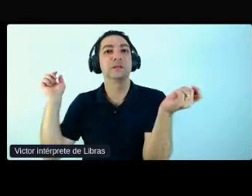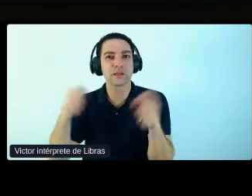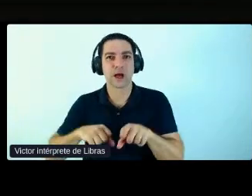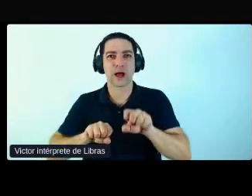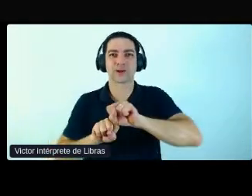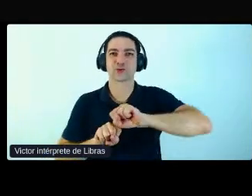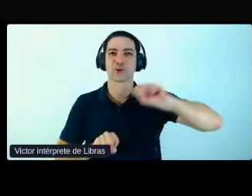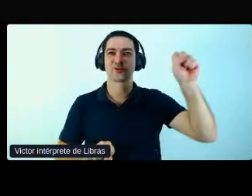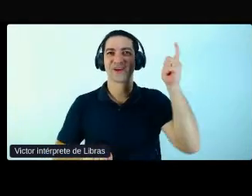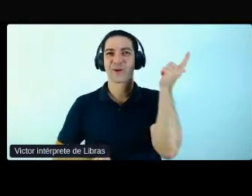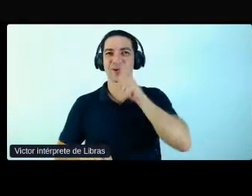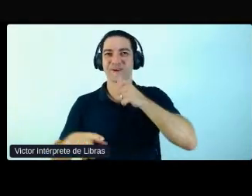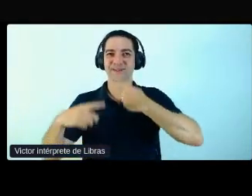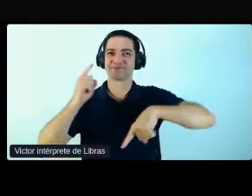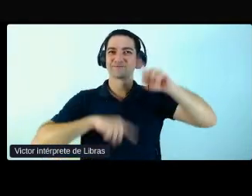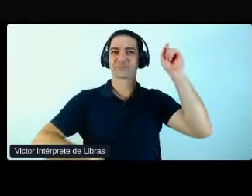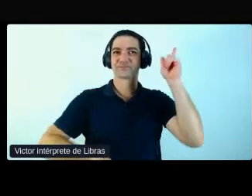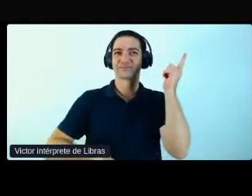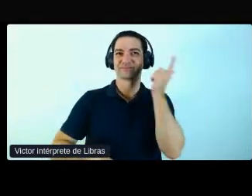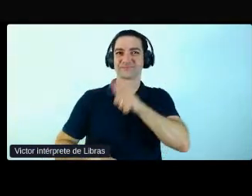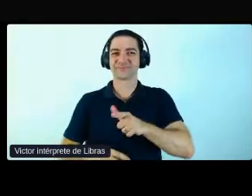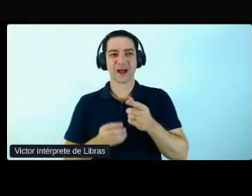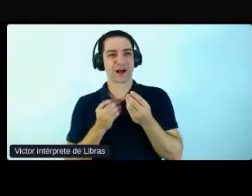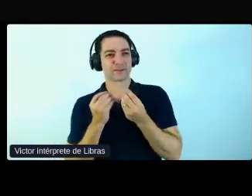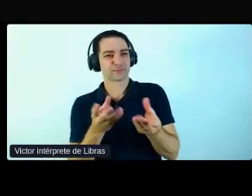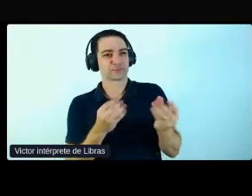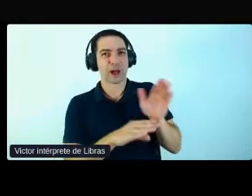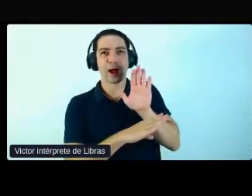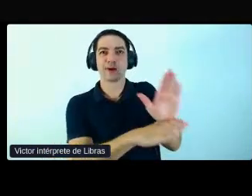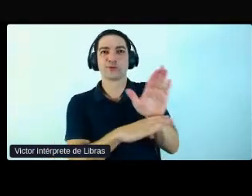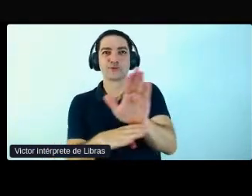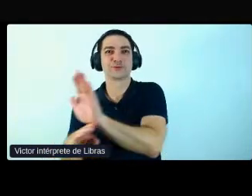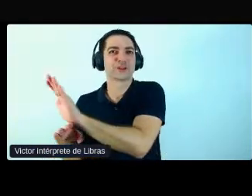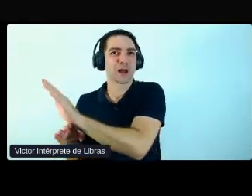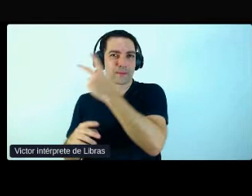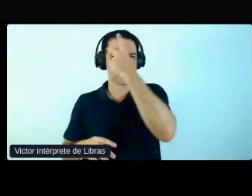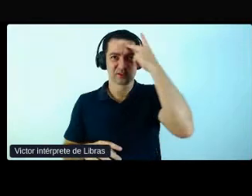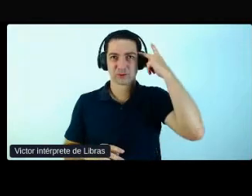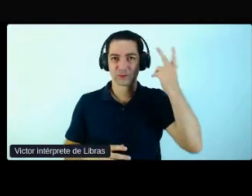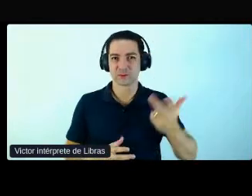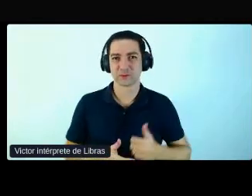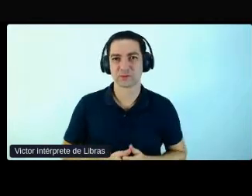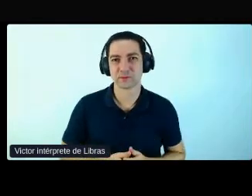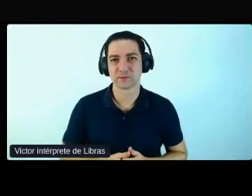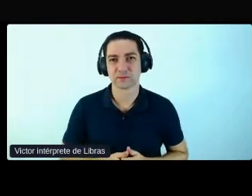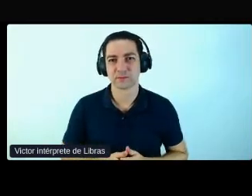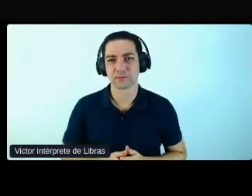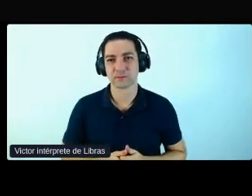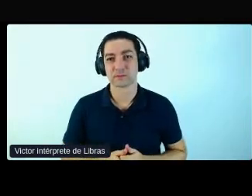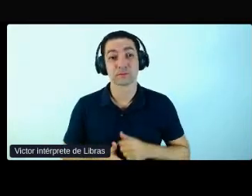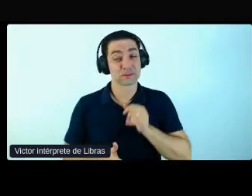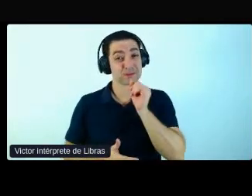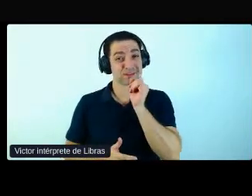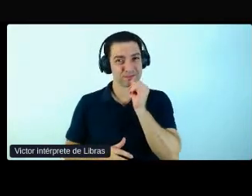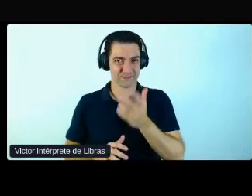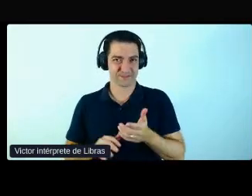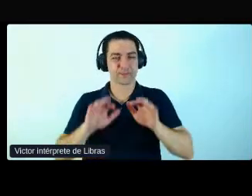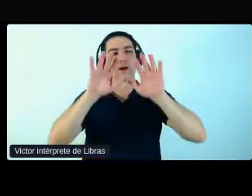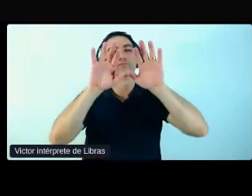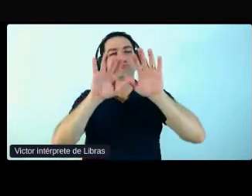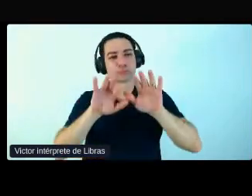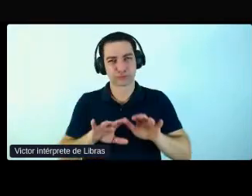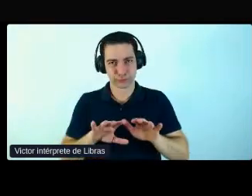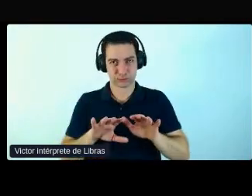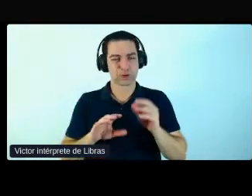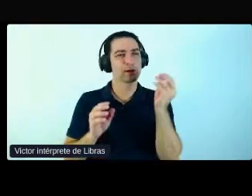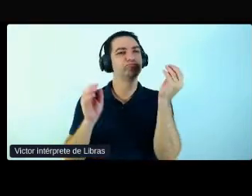que, se geralmente a gente pergunta se a pessoa é masculino ou feminino, e